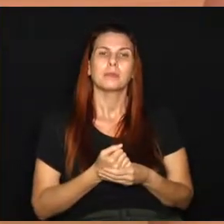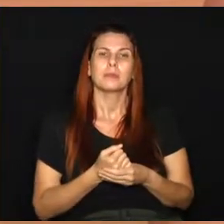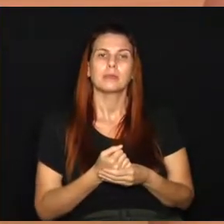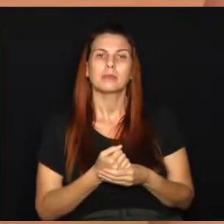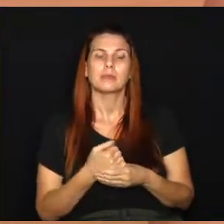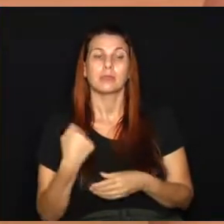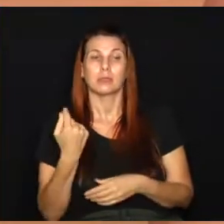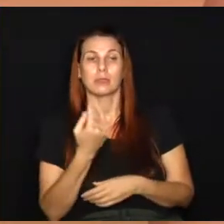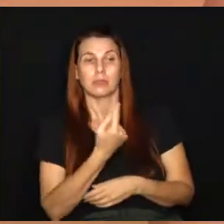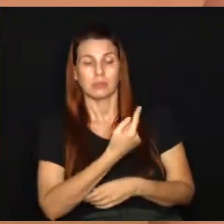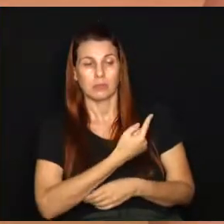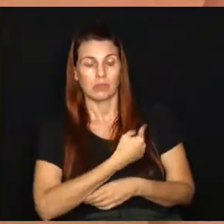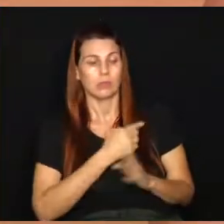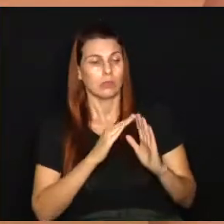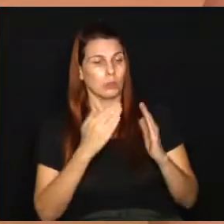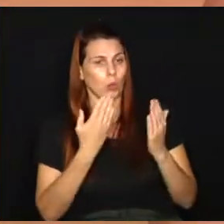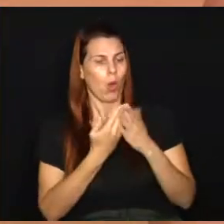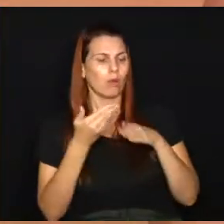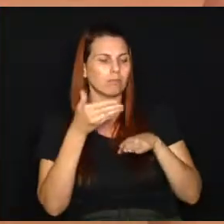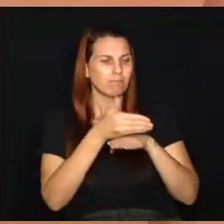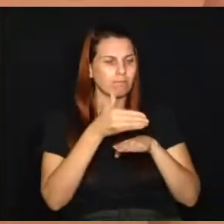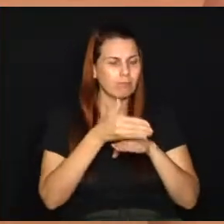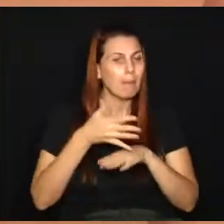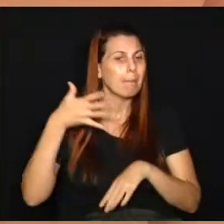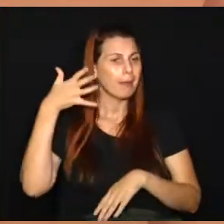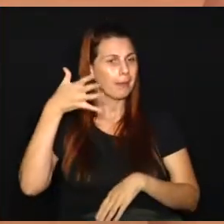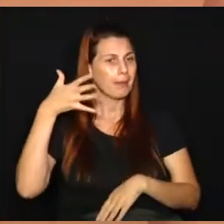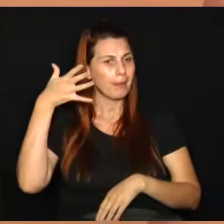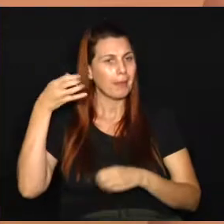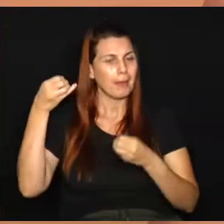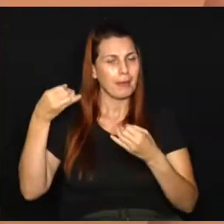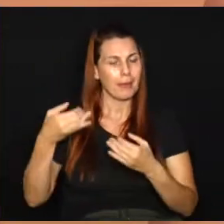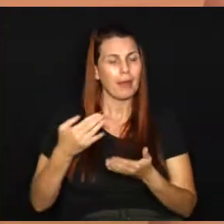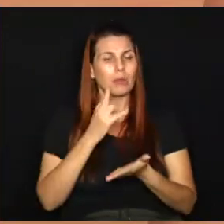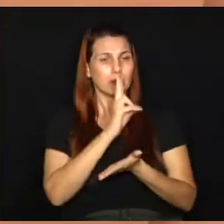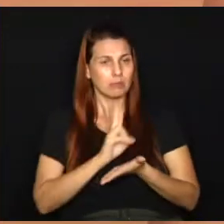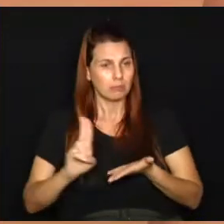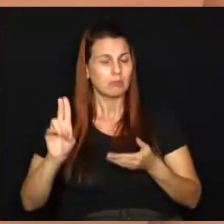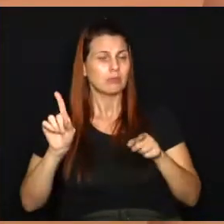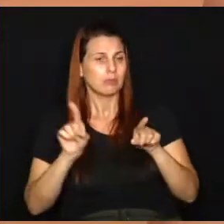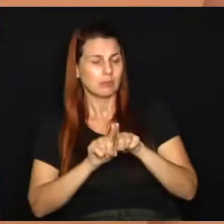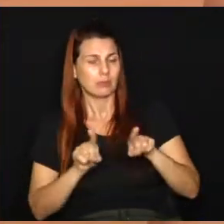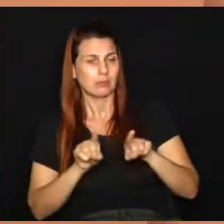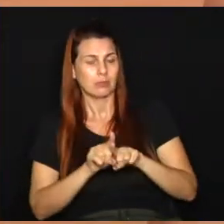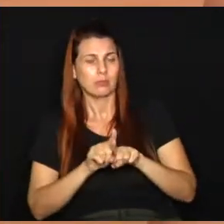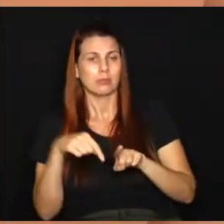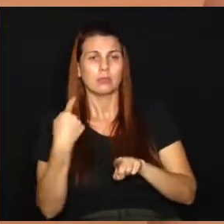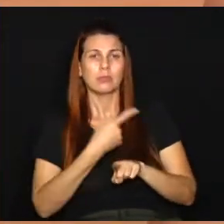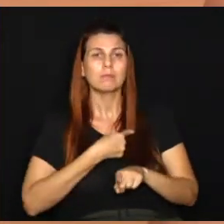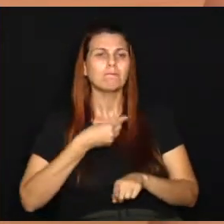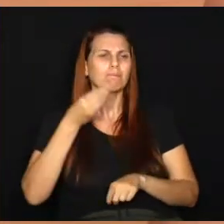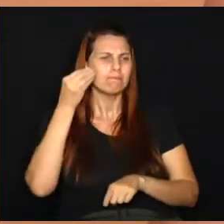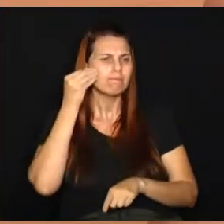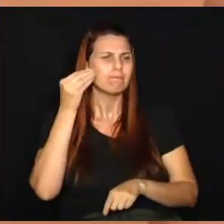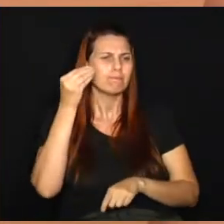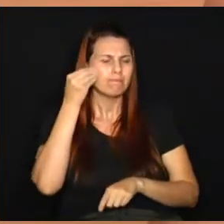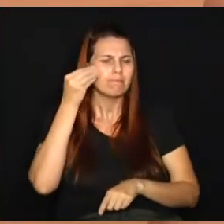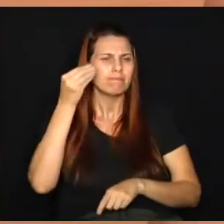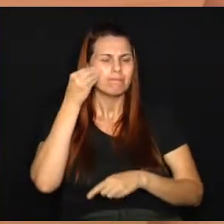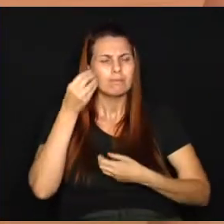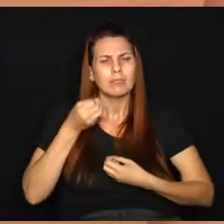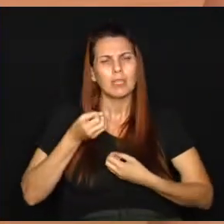a gente vai às escolas, a gente faz palestras, a gente vai às universidades e a gente vai assim tentando informar,